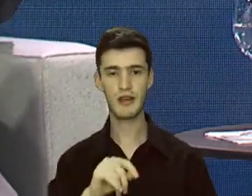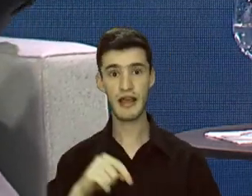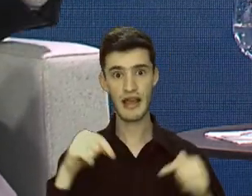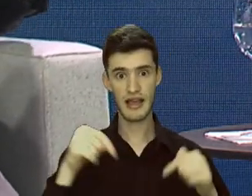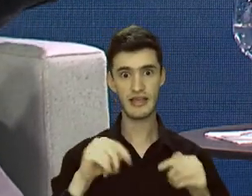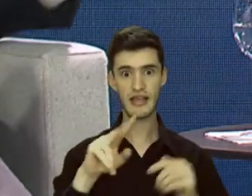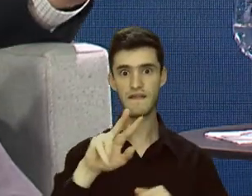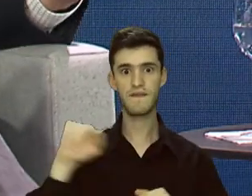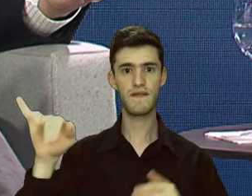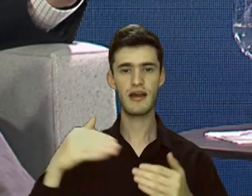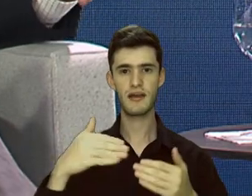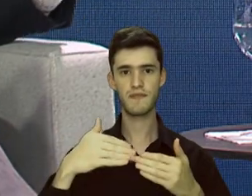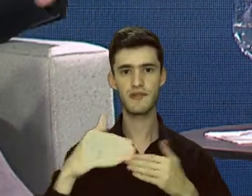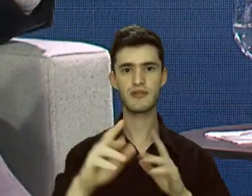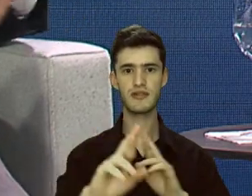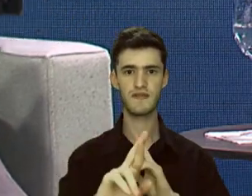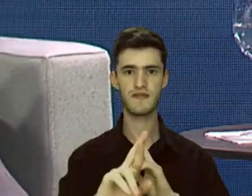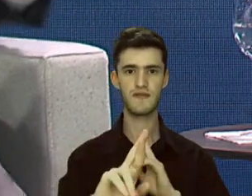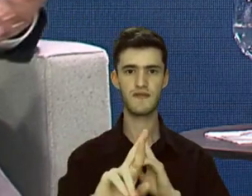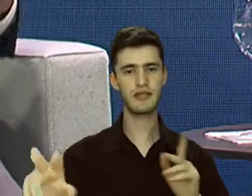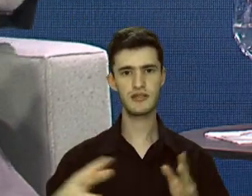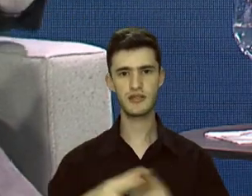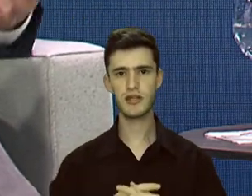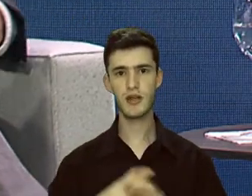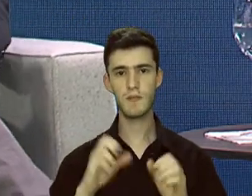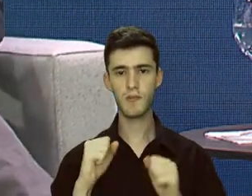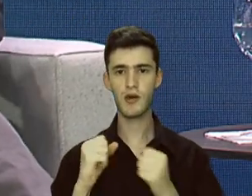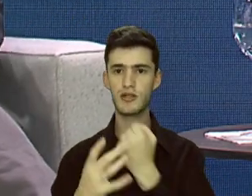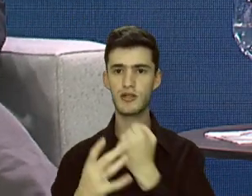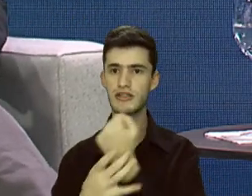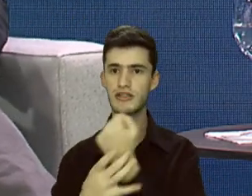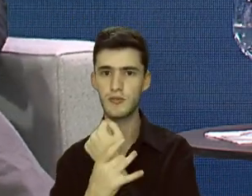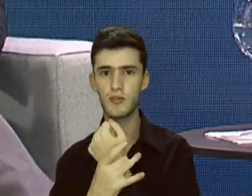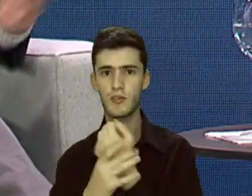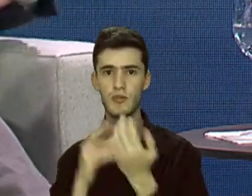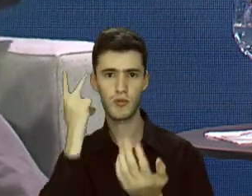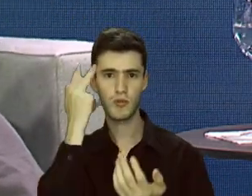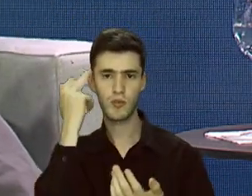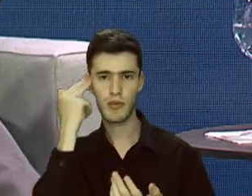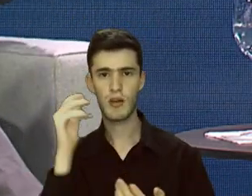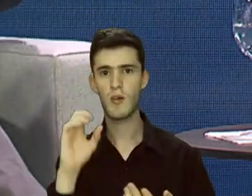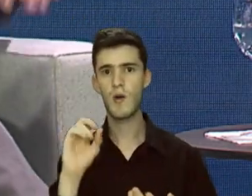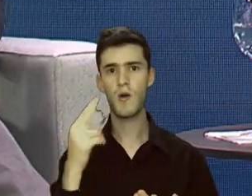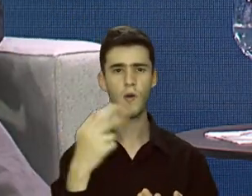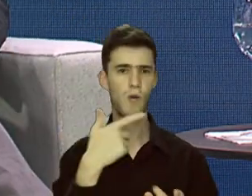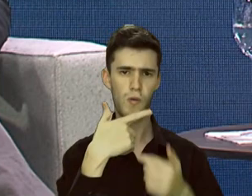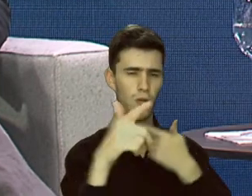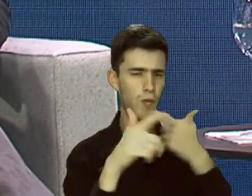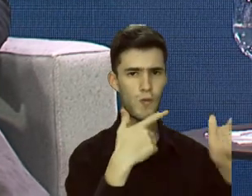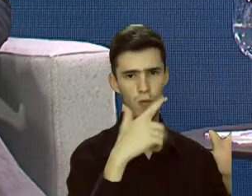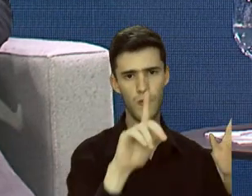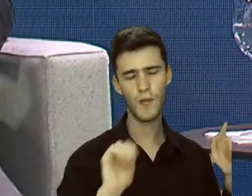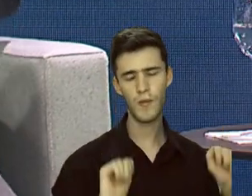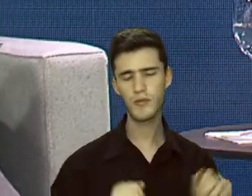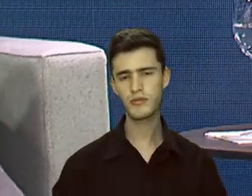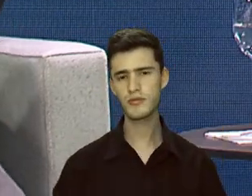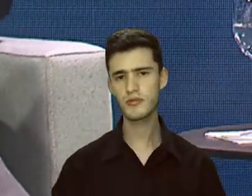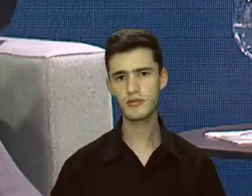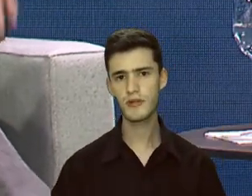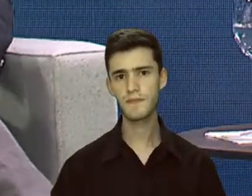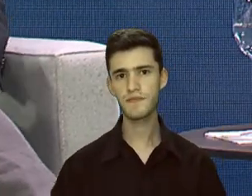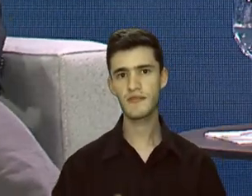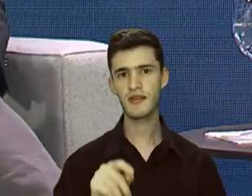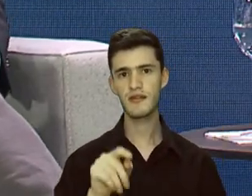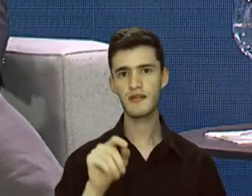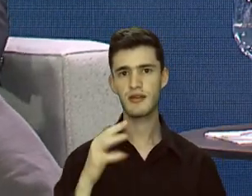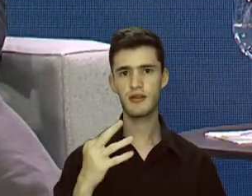que pode ser um seguro de uma forma mais tradicional pode vir através do mercado derivativos por exemplo né você tirar esse essa cegueira